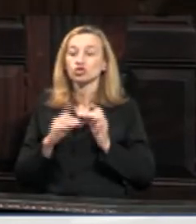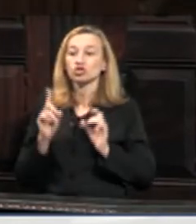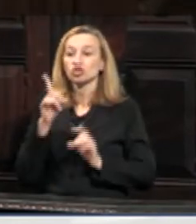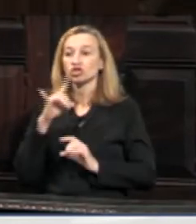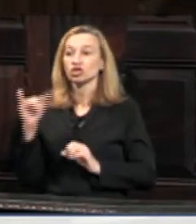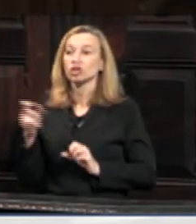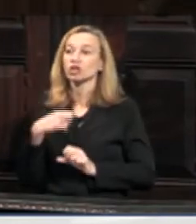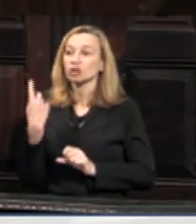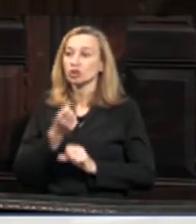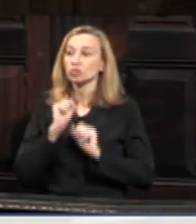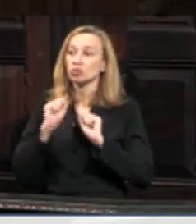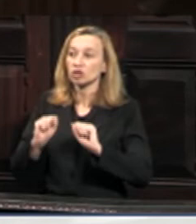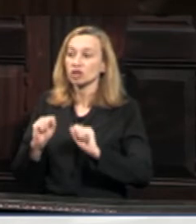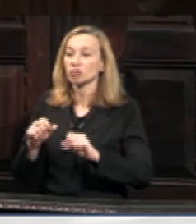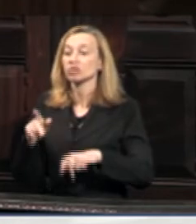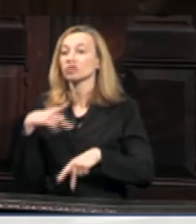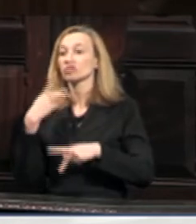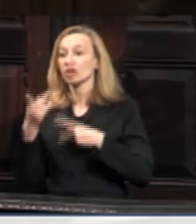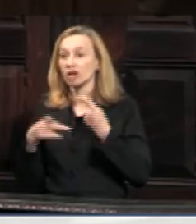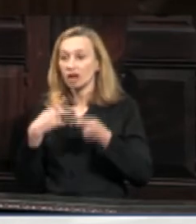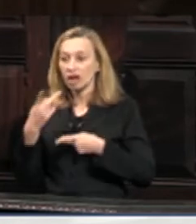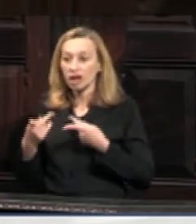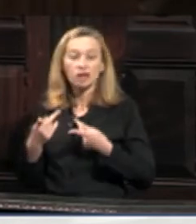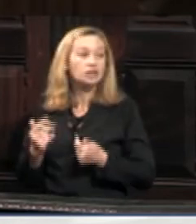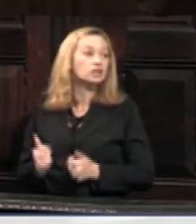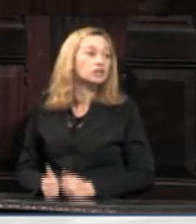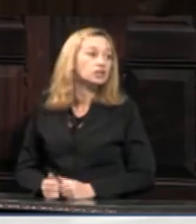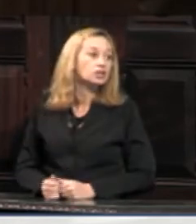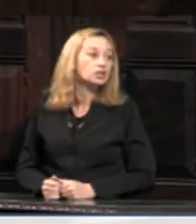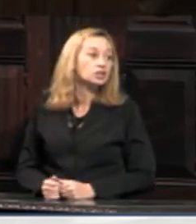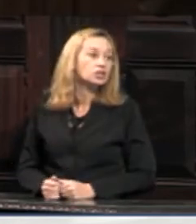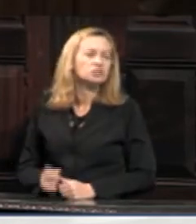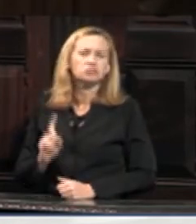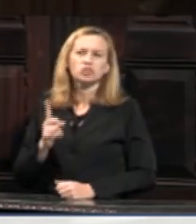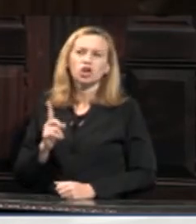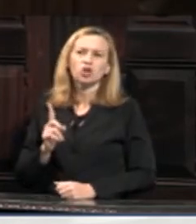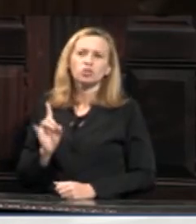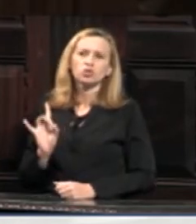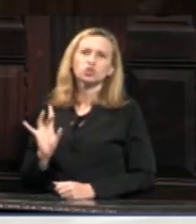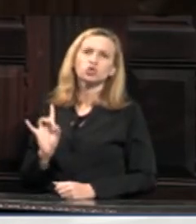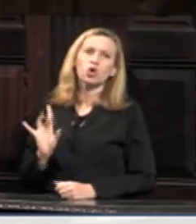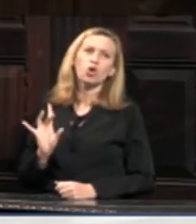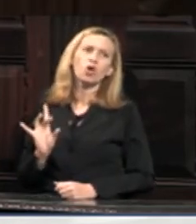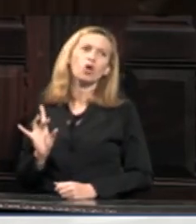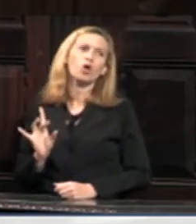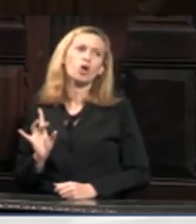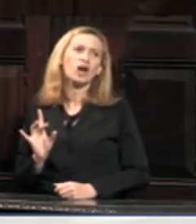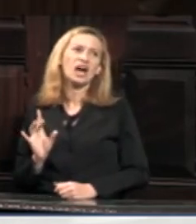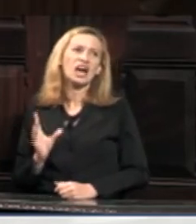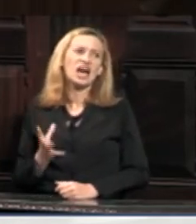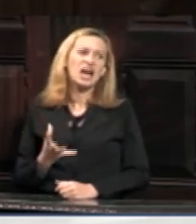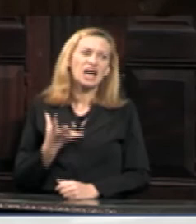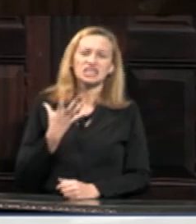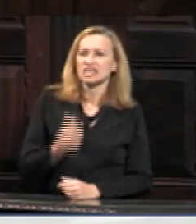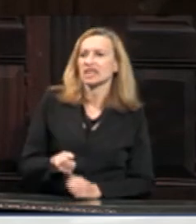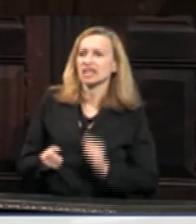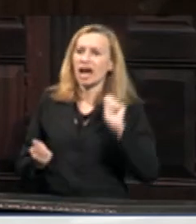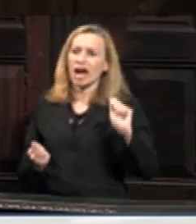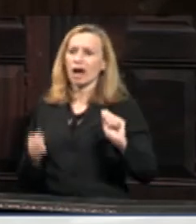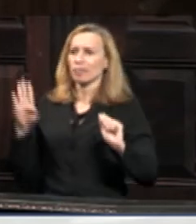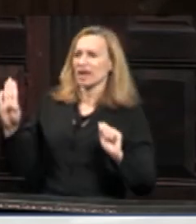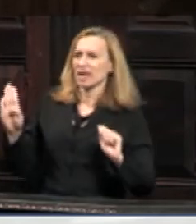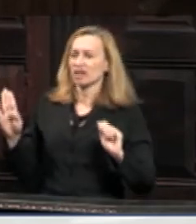poderemos aqui nos posicionarmos, não sobre se é a favor de A ou B, porque eu não faço isso